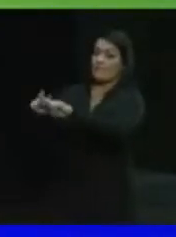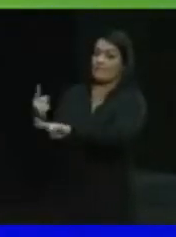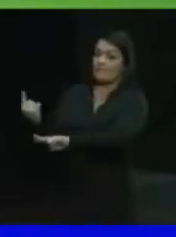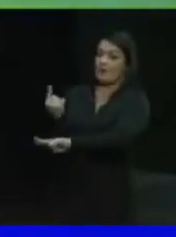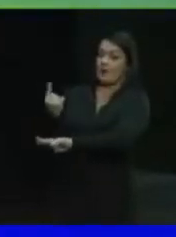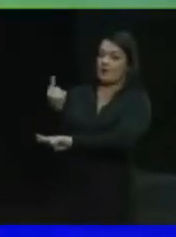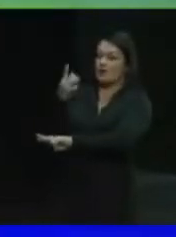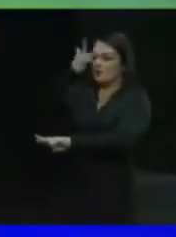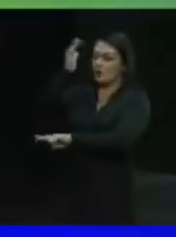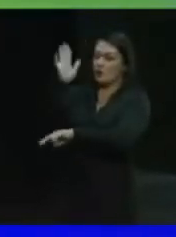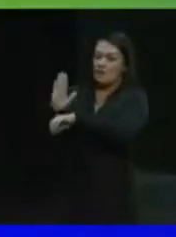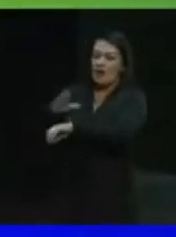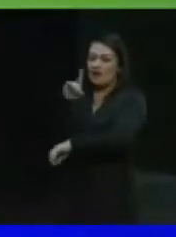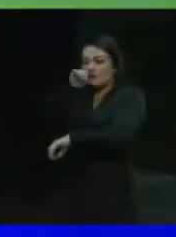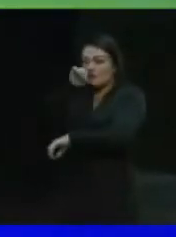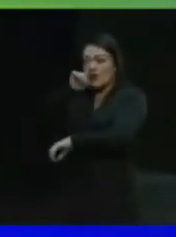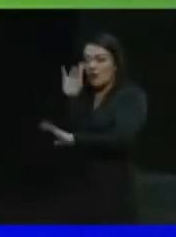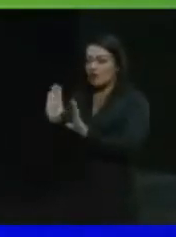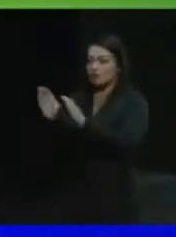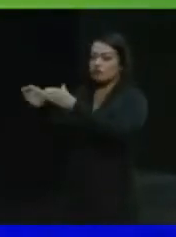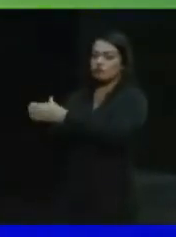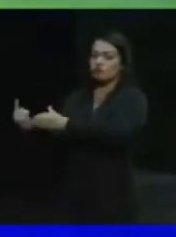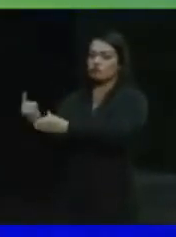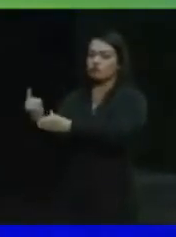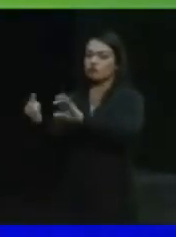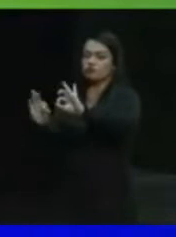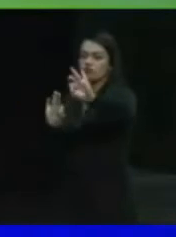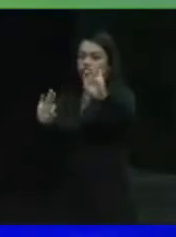das gangues mais perigosas do país.